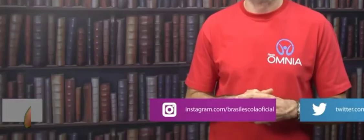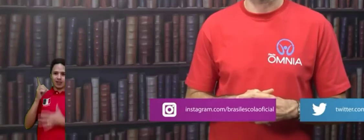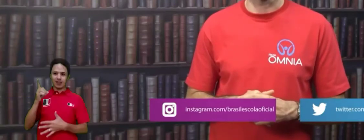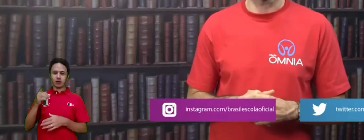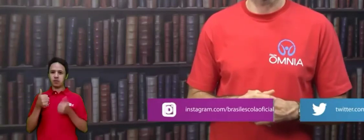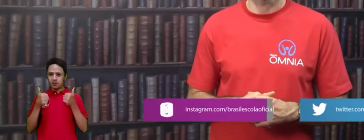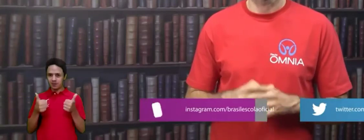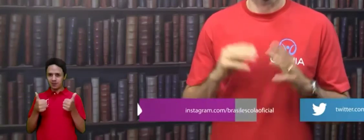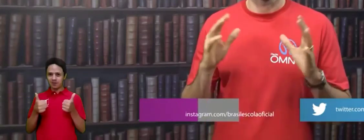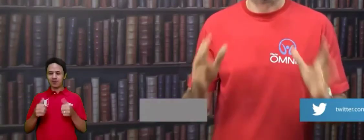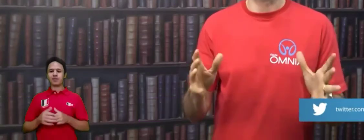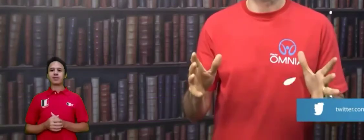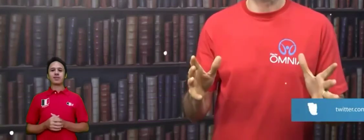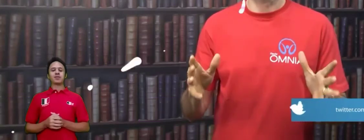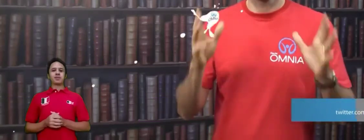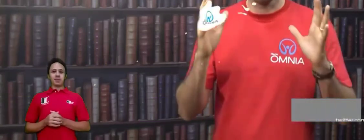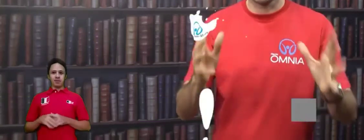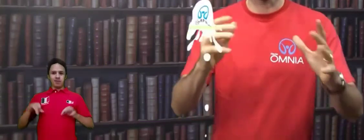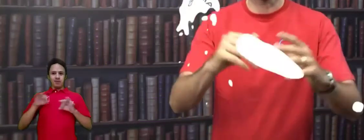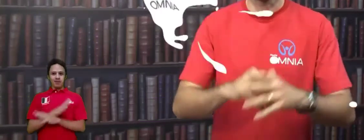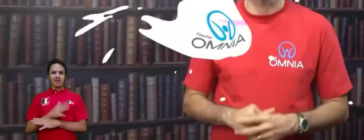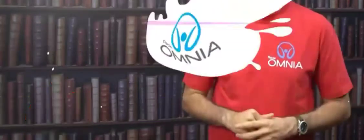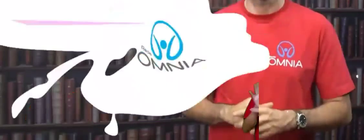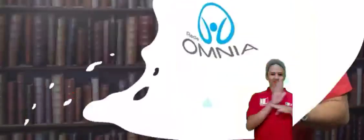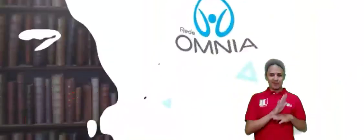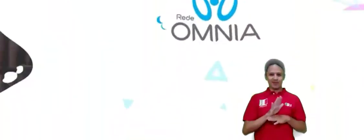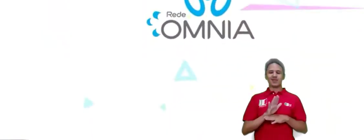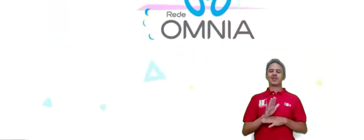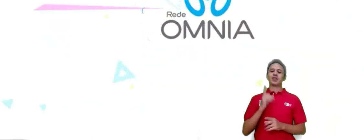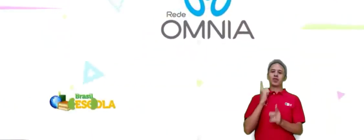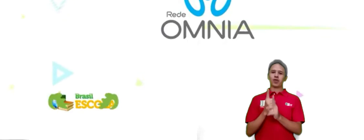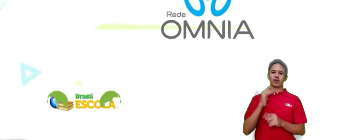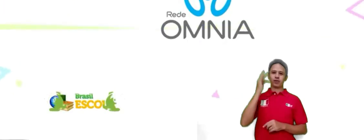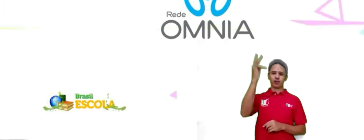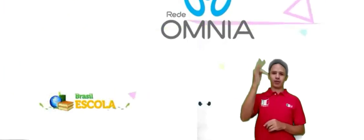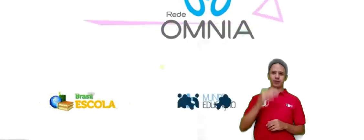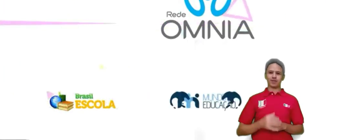Tá legal? Estamos aí para auxiliar. Até a próxima!